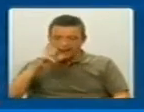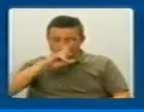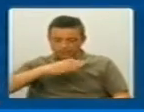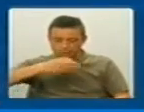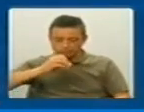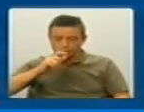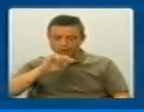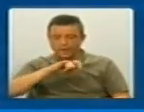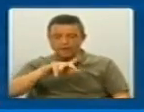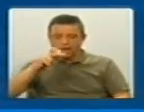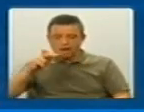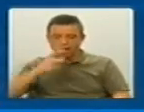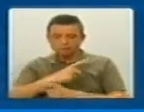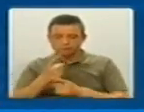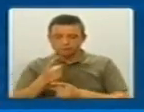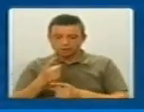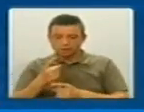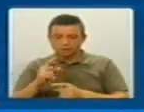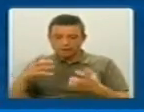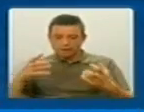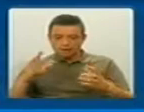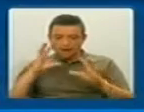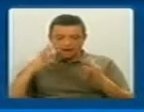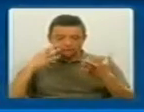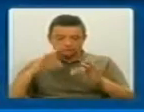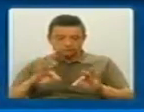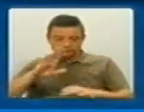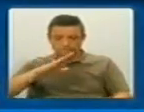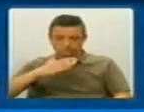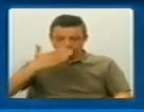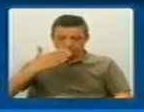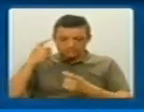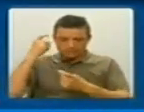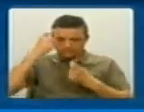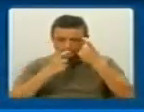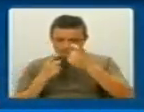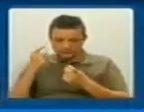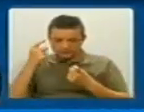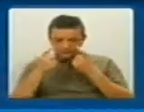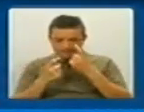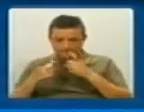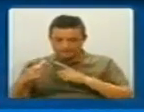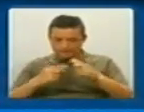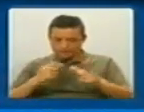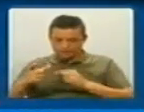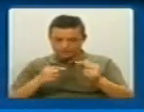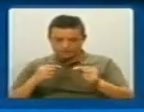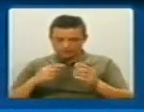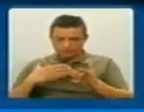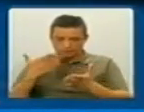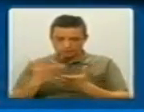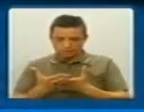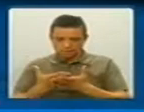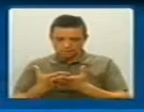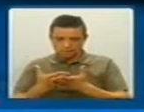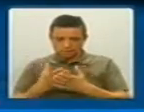que isto é quase uma guerra de tipo Star Wars? Por uma razão muito simples. É que, primeiramente, pensava-se que estas estrelas maciças que dão origem a estas